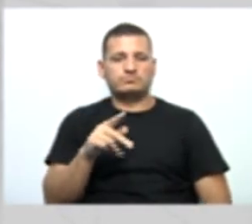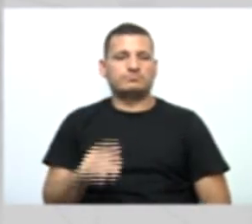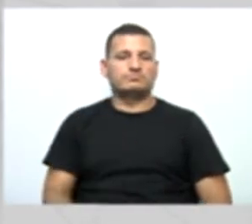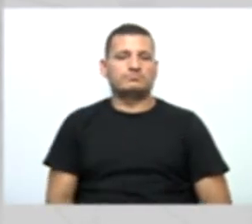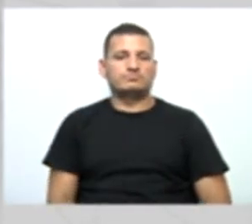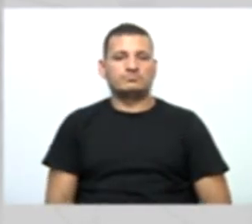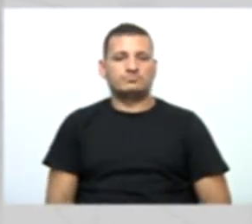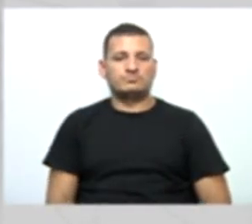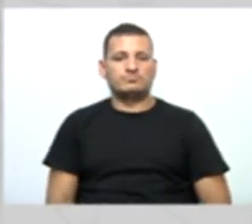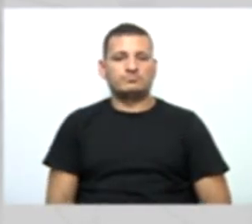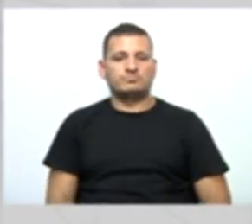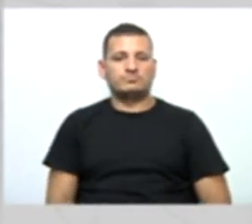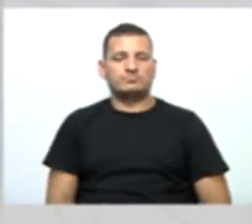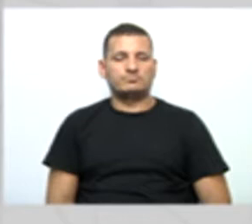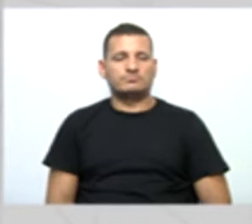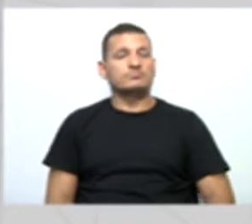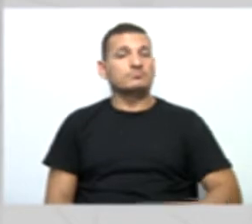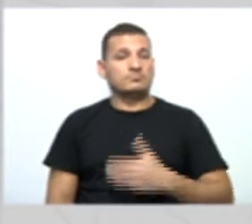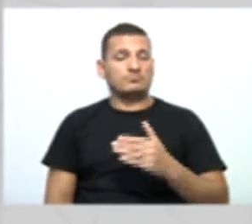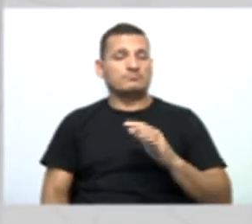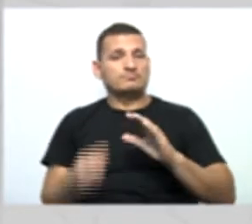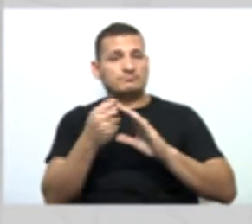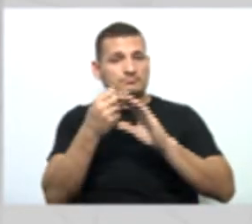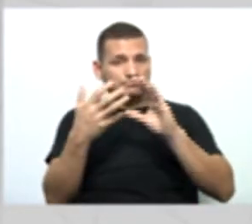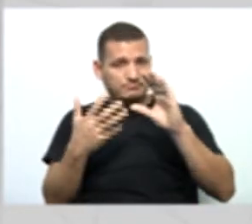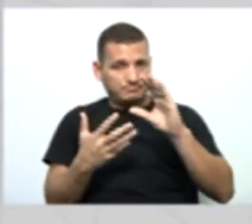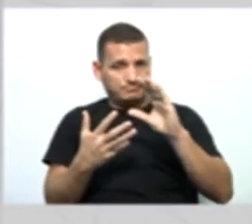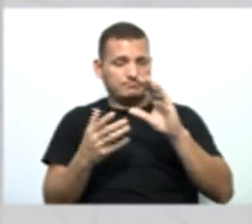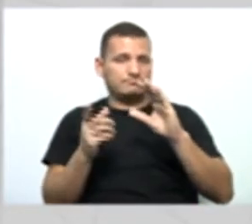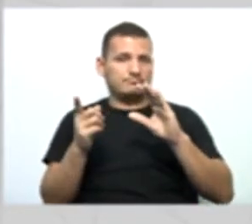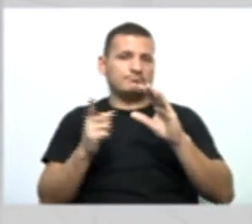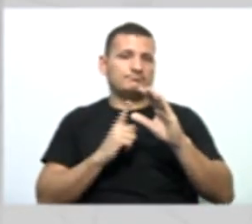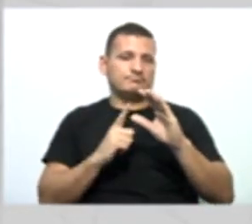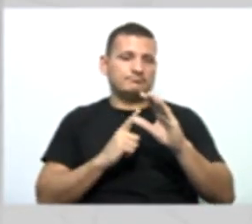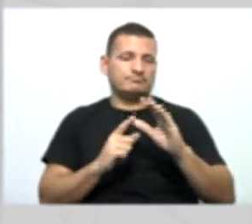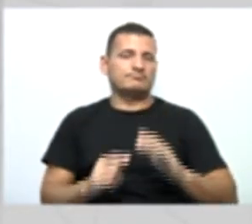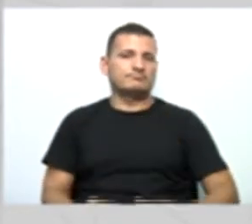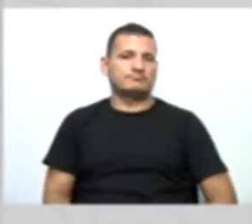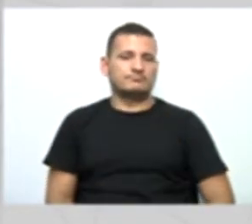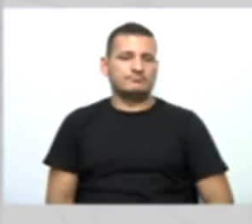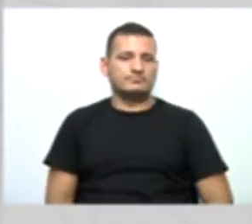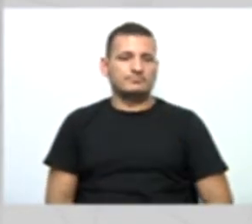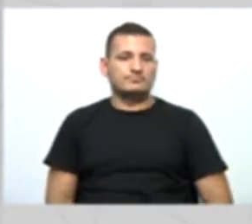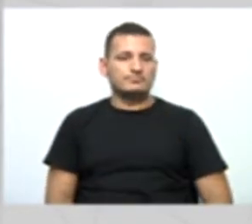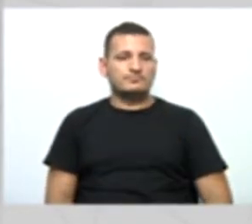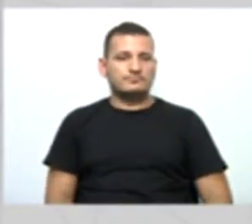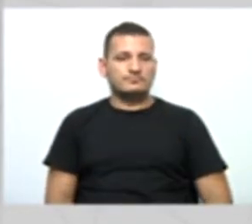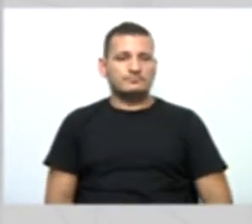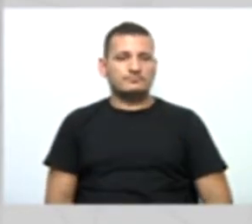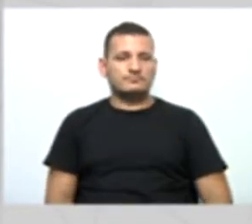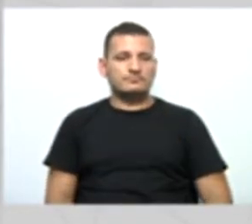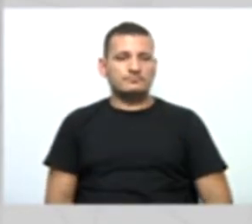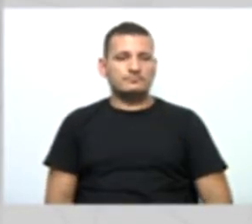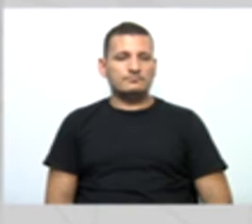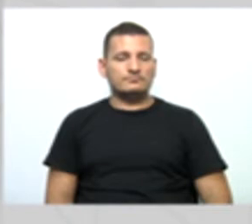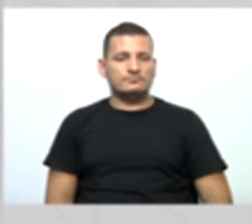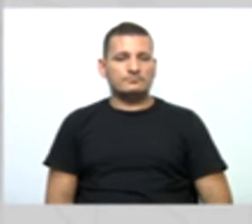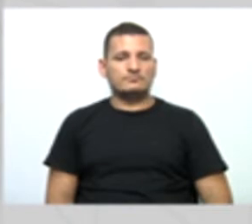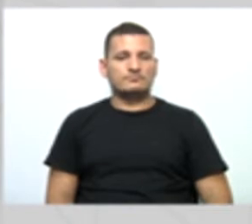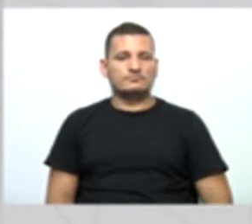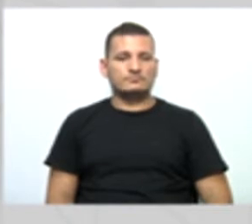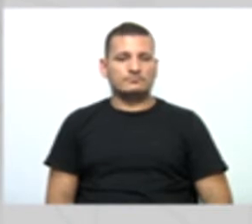Ok? Então tá aí as características desse objeto, pessoa chamado Alan. Possui o nome